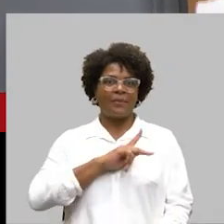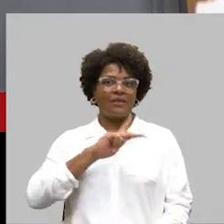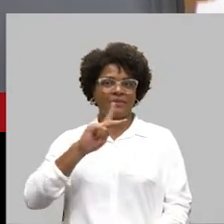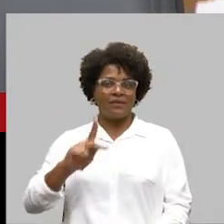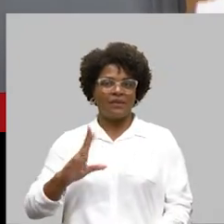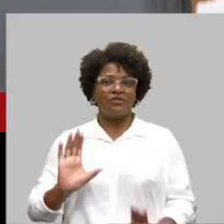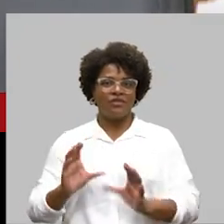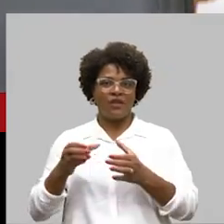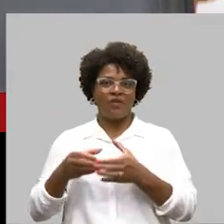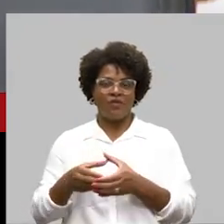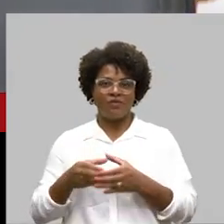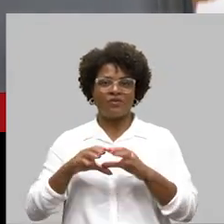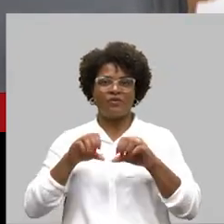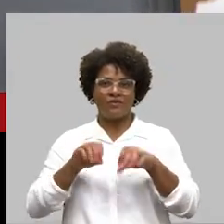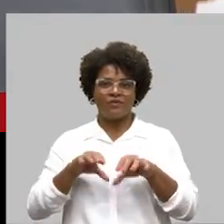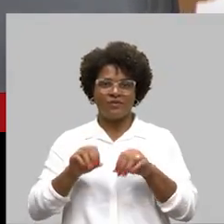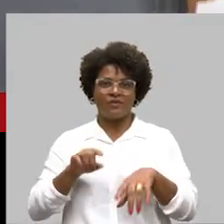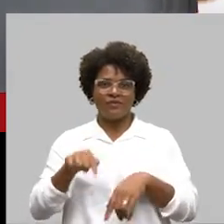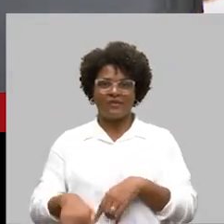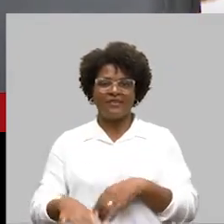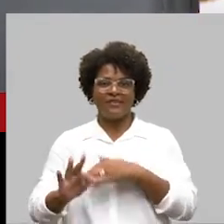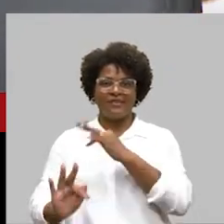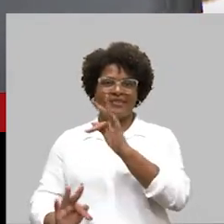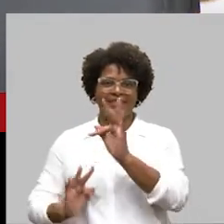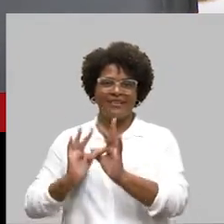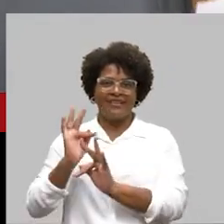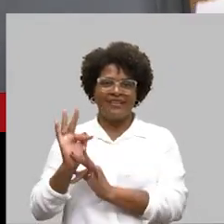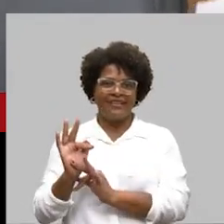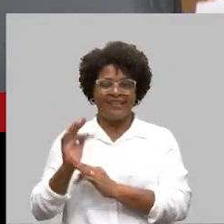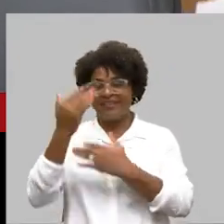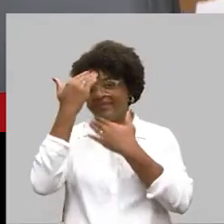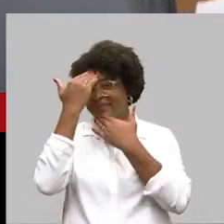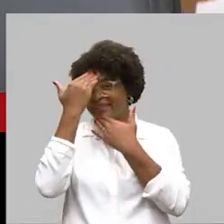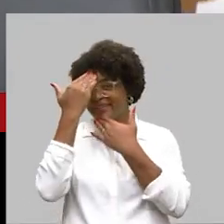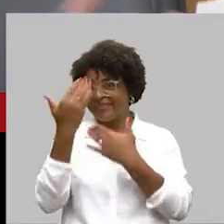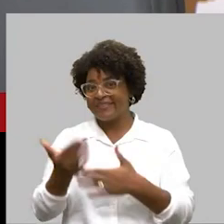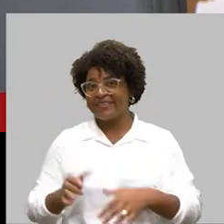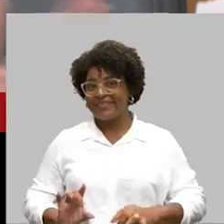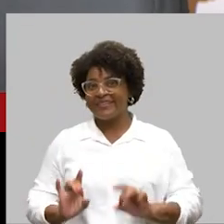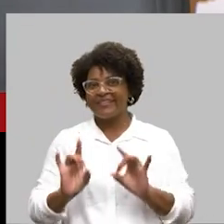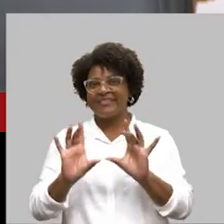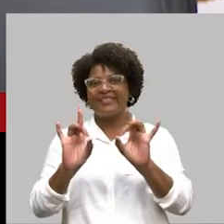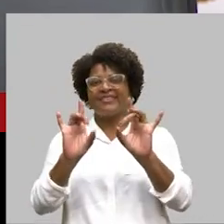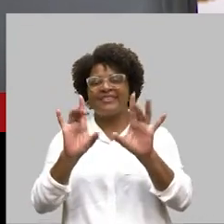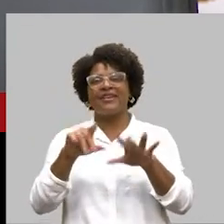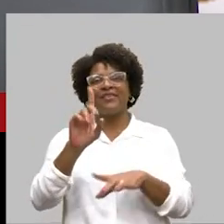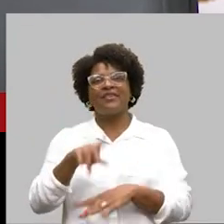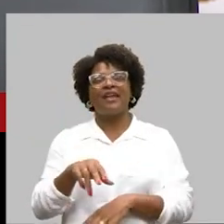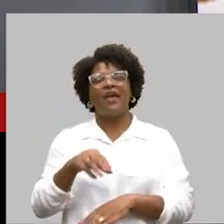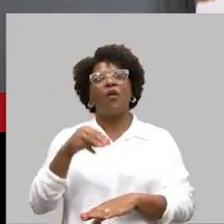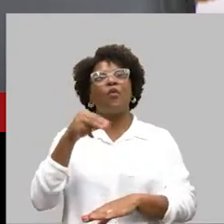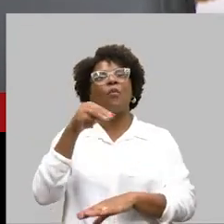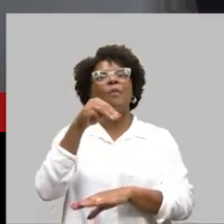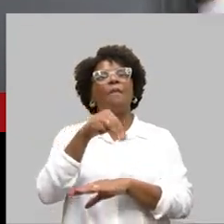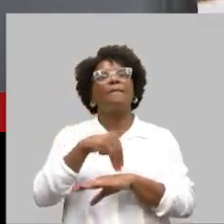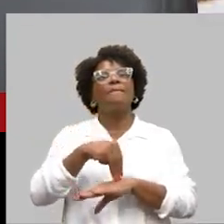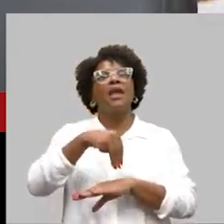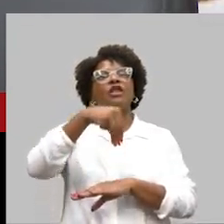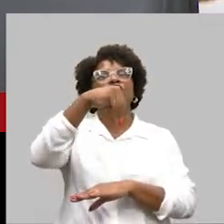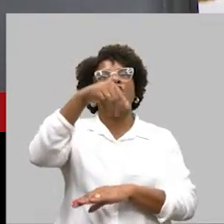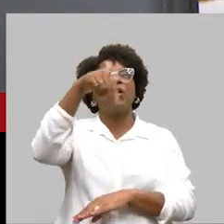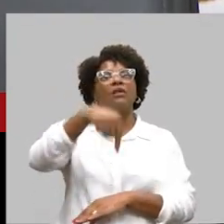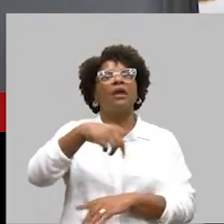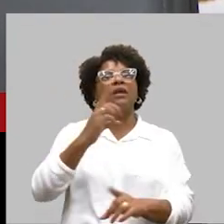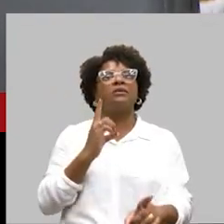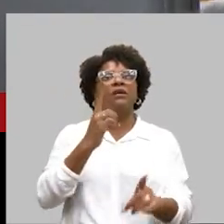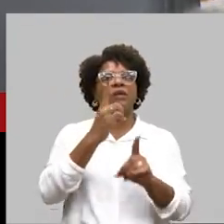Ciência e Tecnologia e um agradecimento especial ao um dos mentores né deste encontro aqui que é o